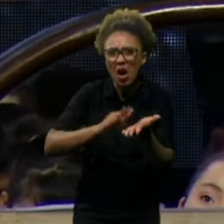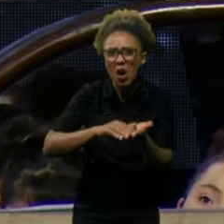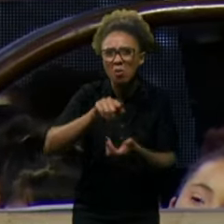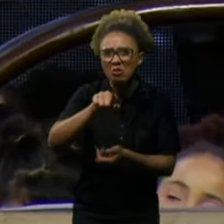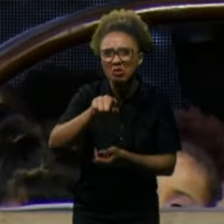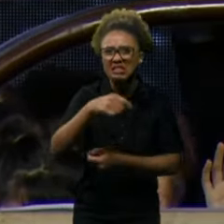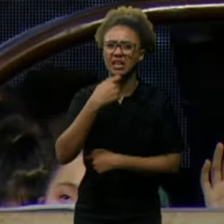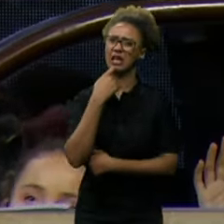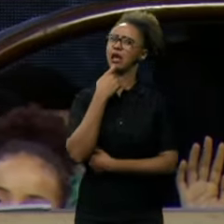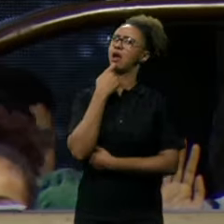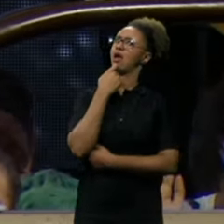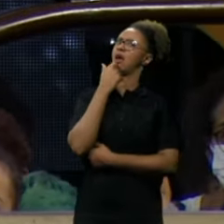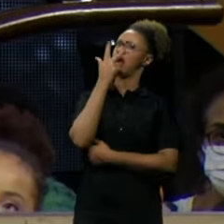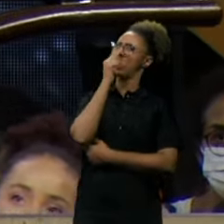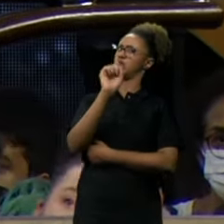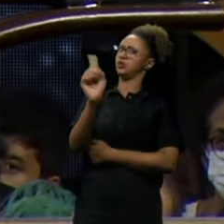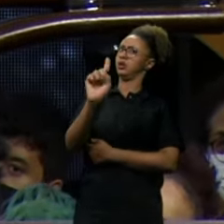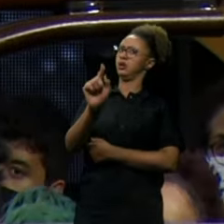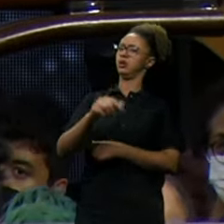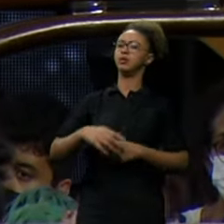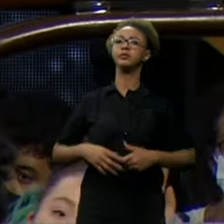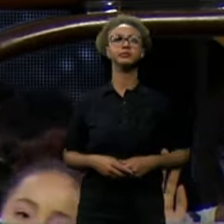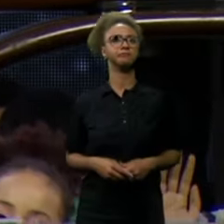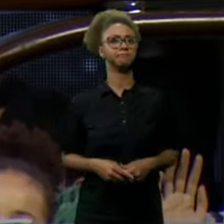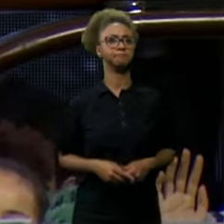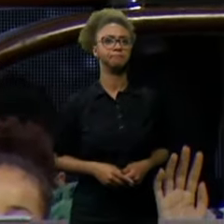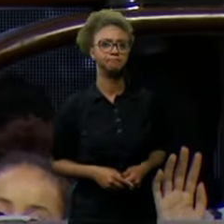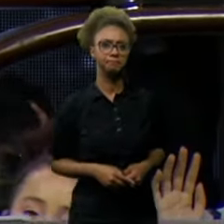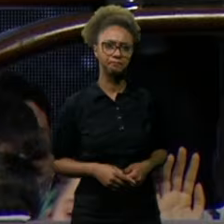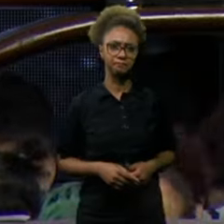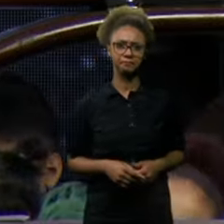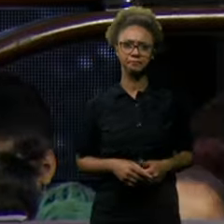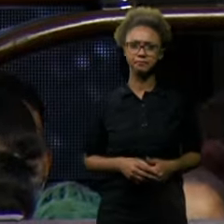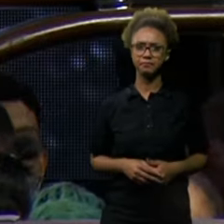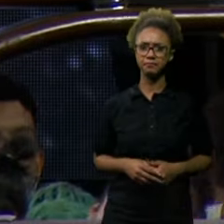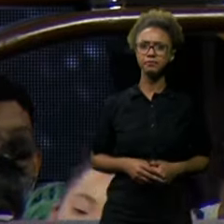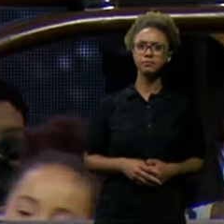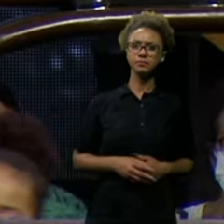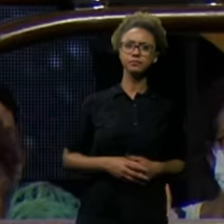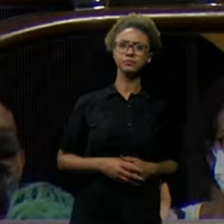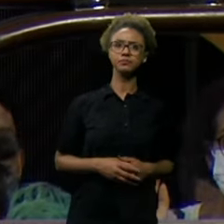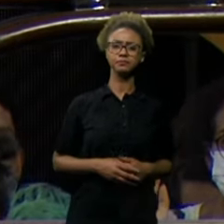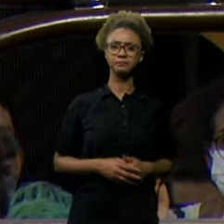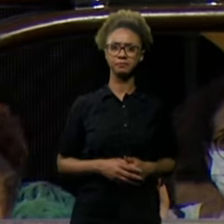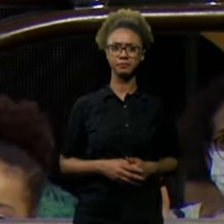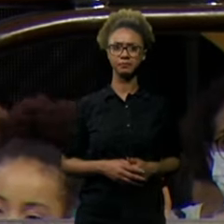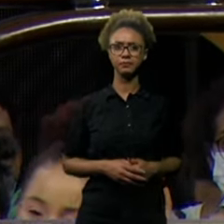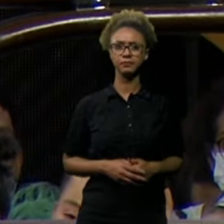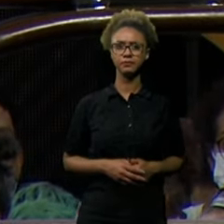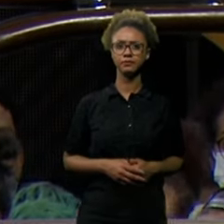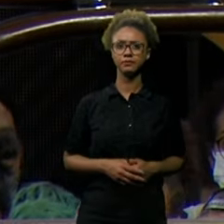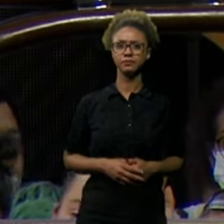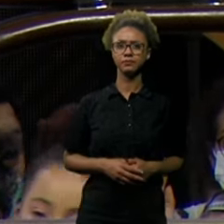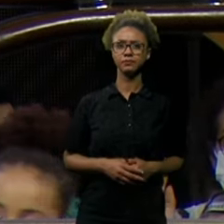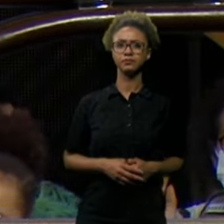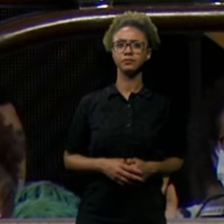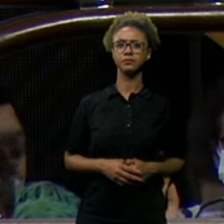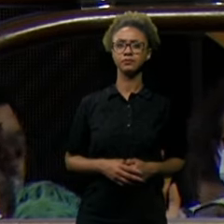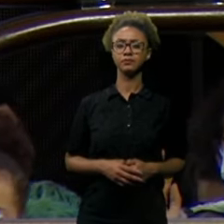você e balada da Sé Beyoncé guinar avaço e religioso